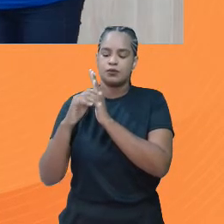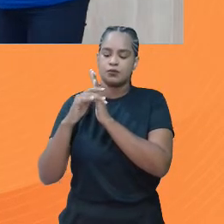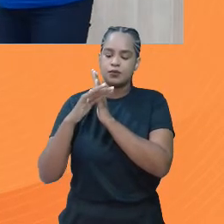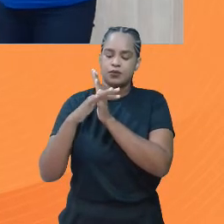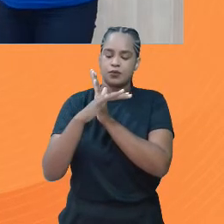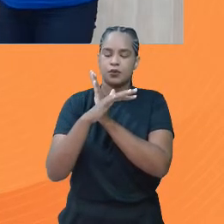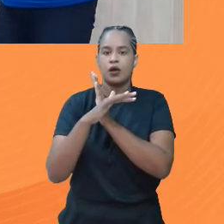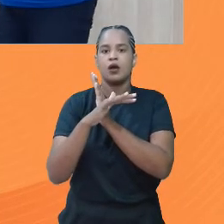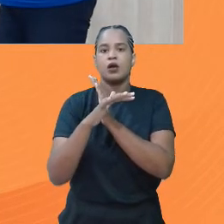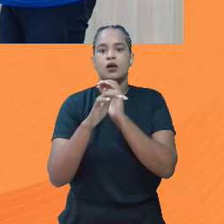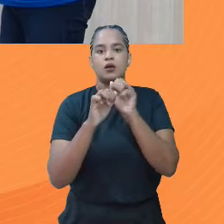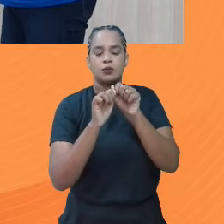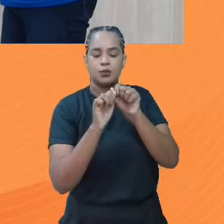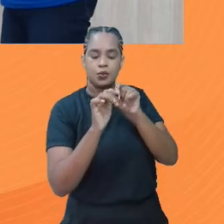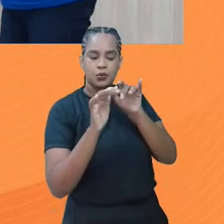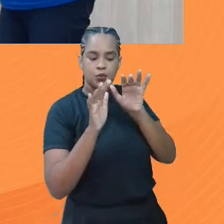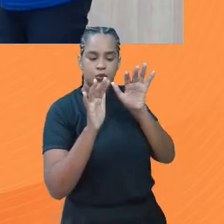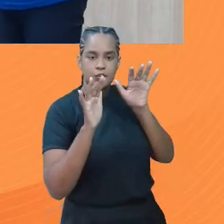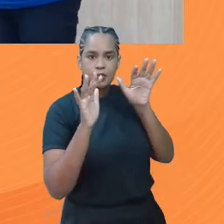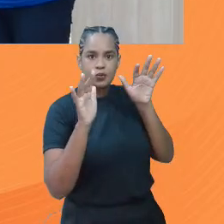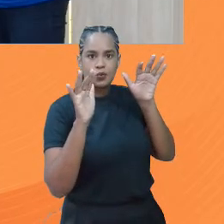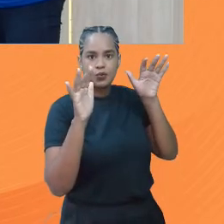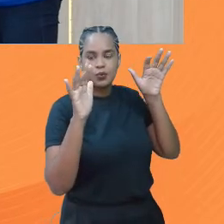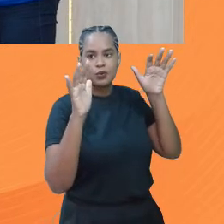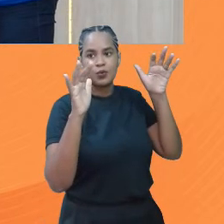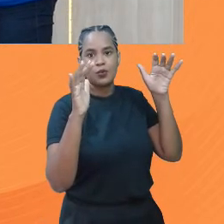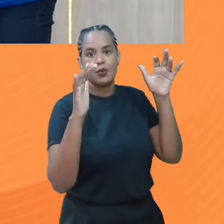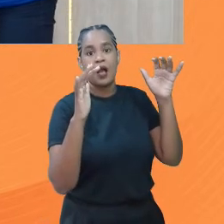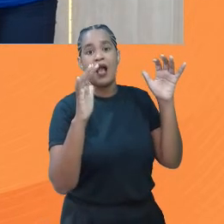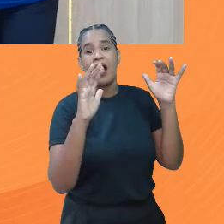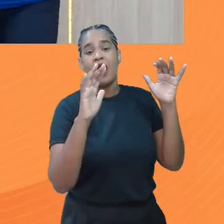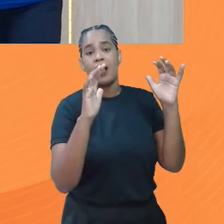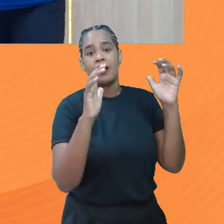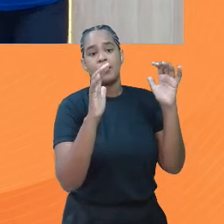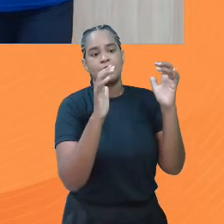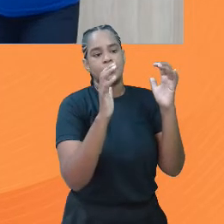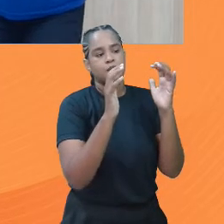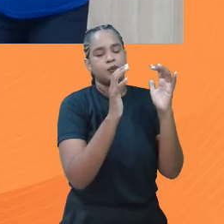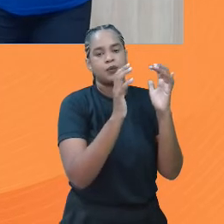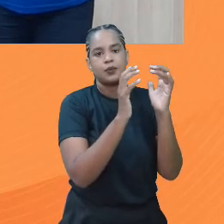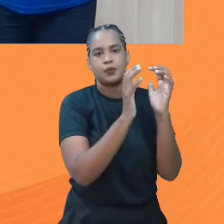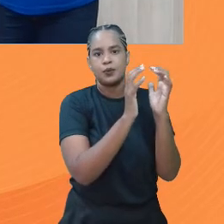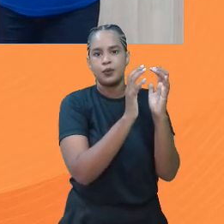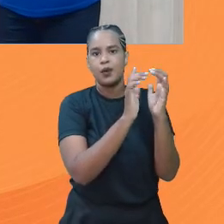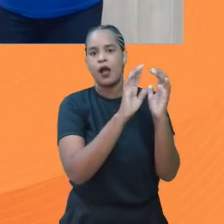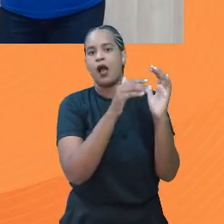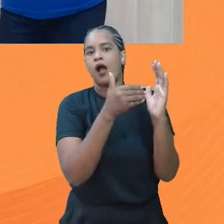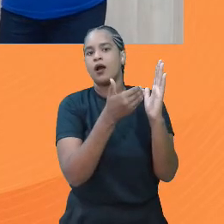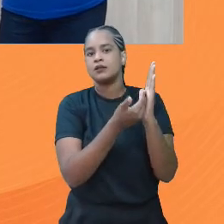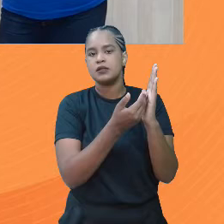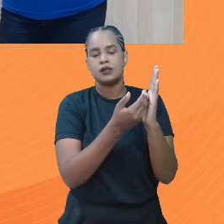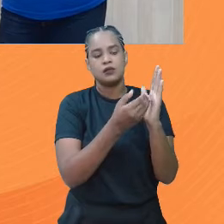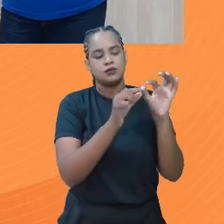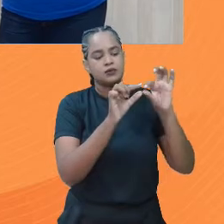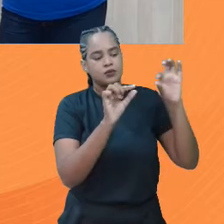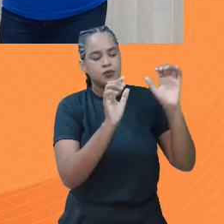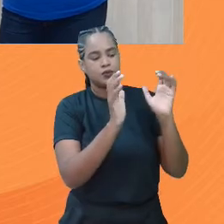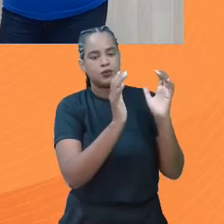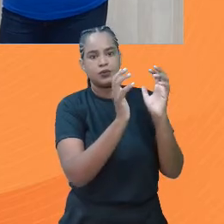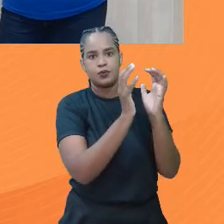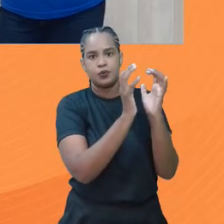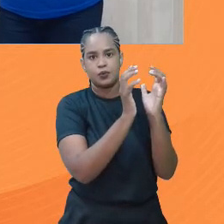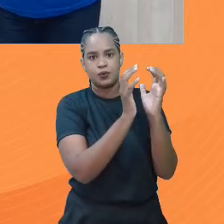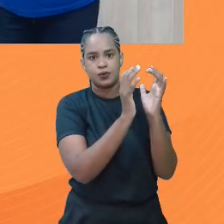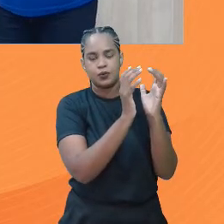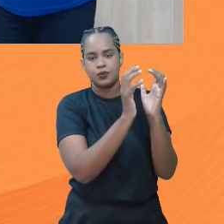da cóclea, vai começar a passar até chegar ao nervo acústico, onde vai ser encaminhado até o